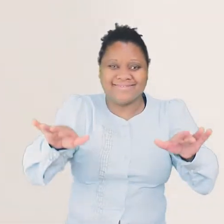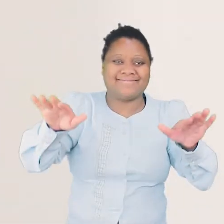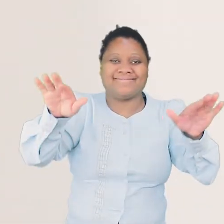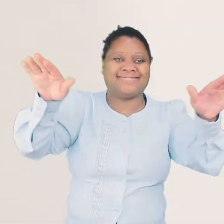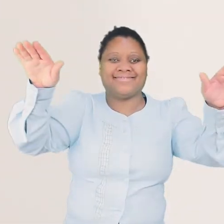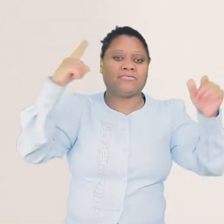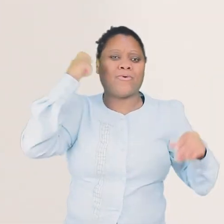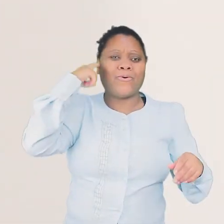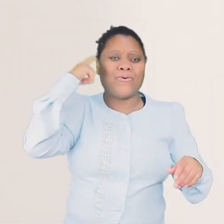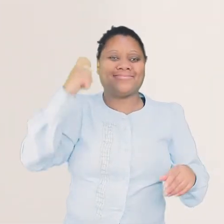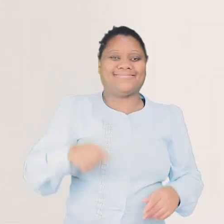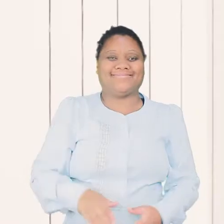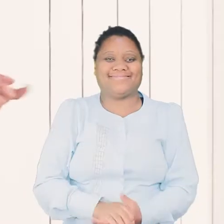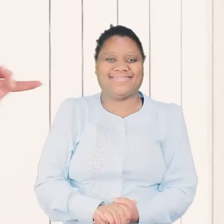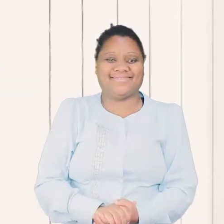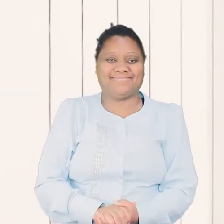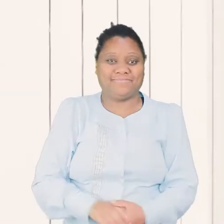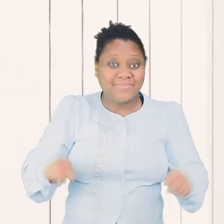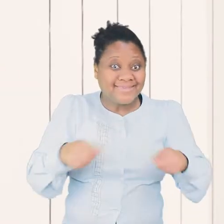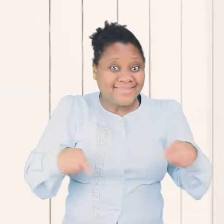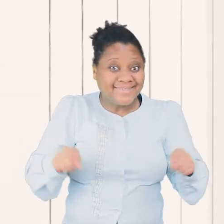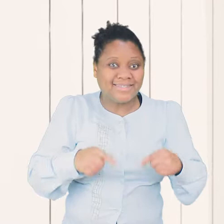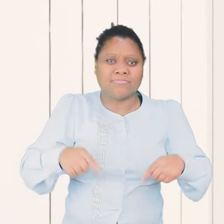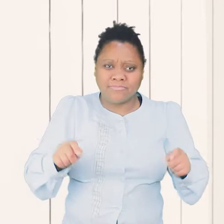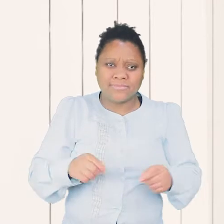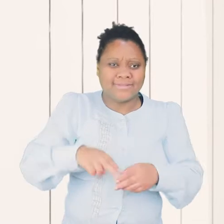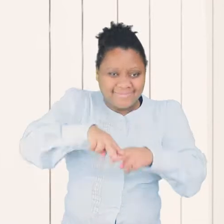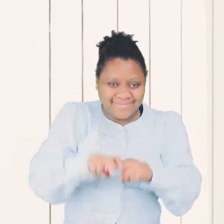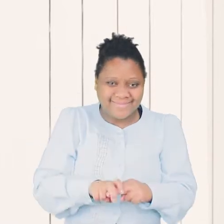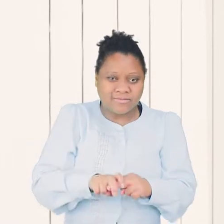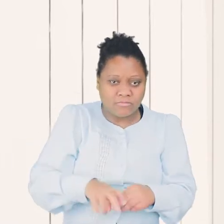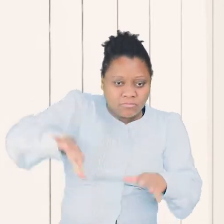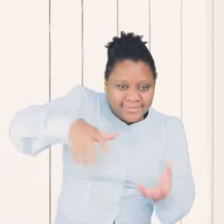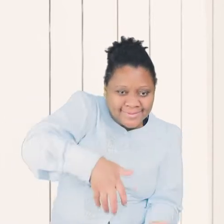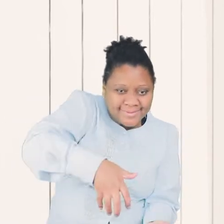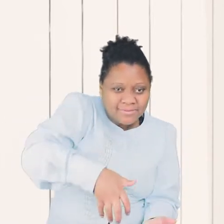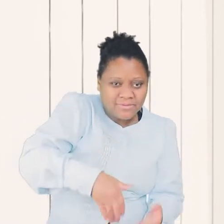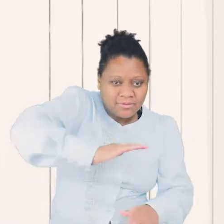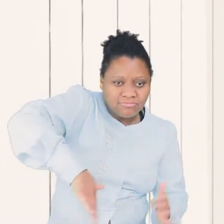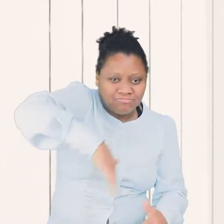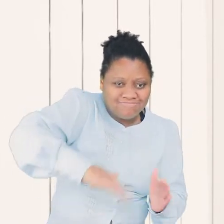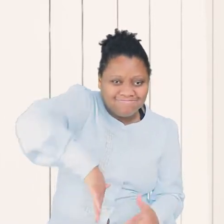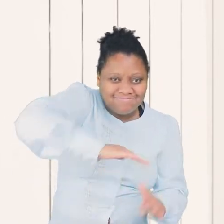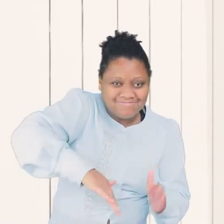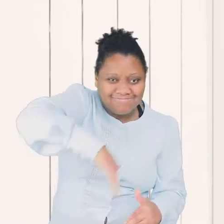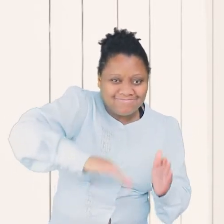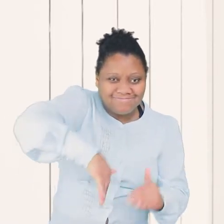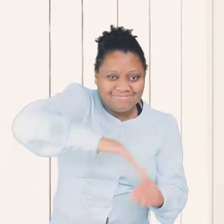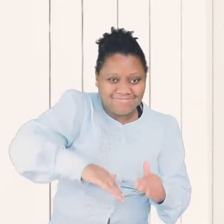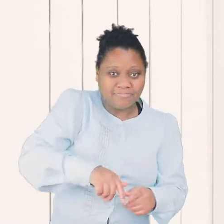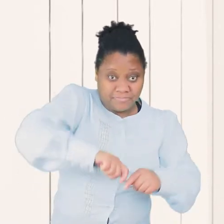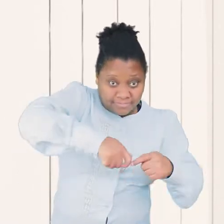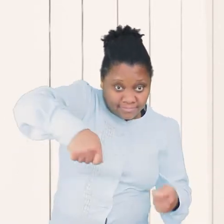a propagação do som. O músico pode tocar sentado, apoiando o derbak sobre a coxa e